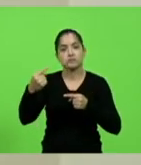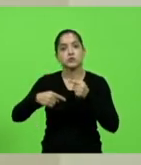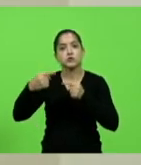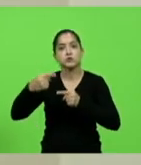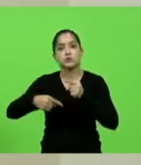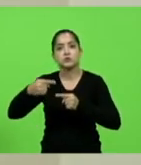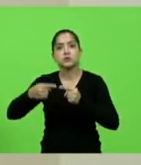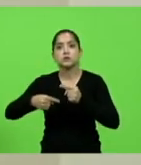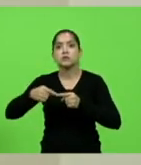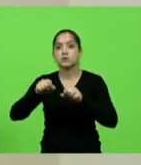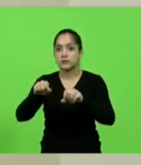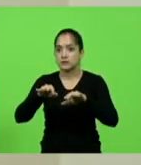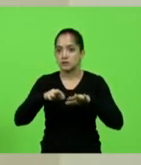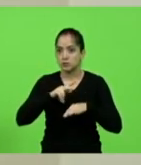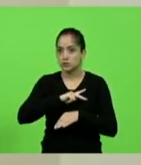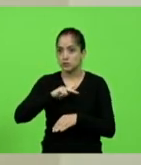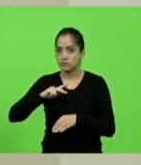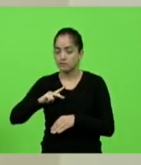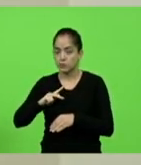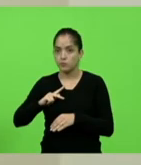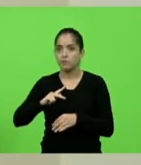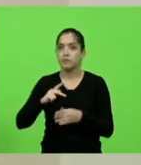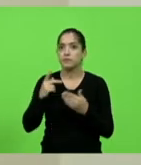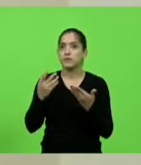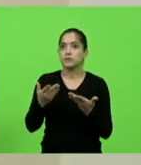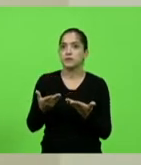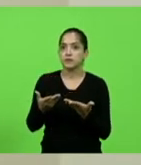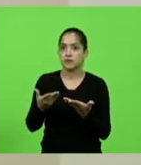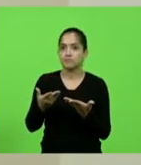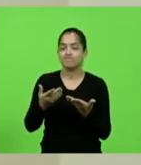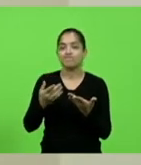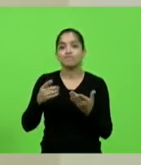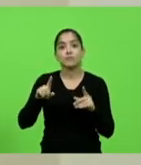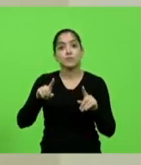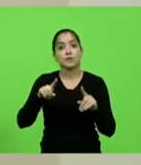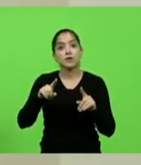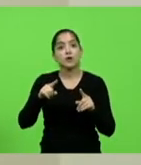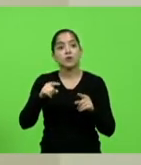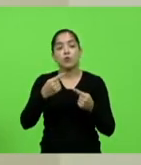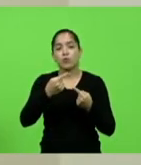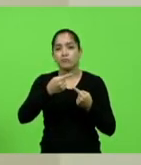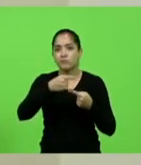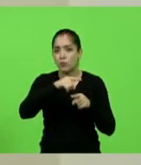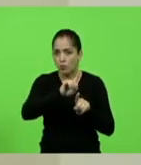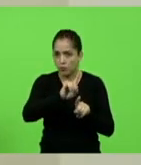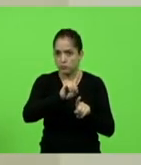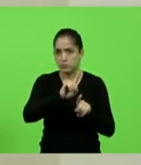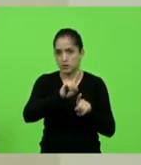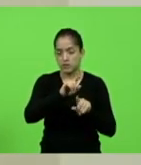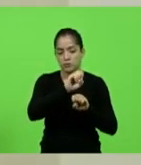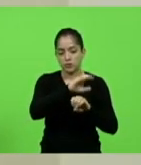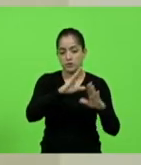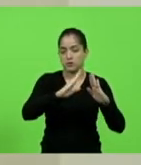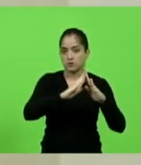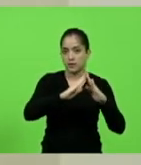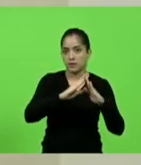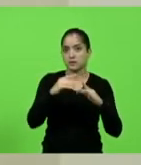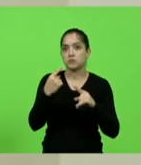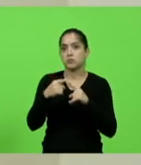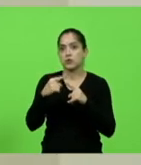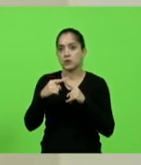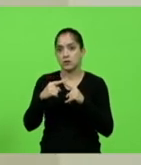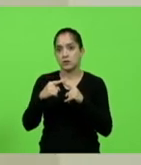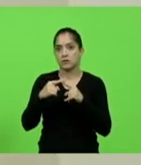audiência, tem um posicionamento contrário ao homeschooling. Eu faço